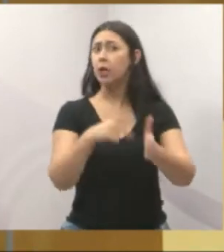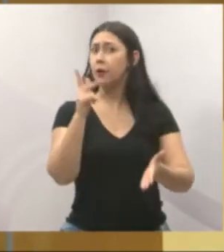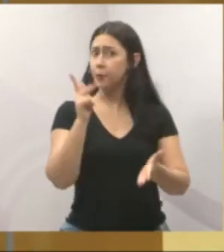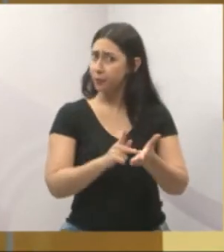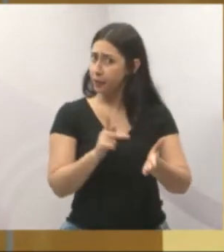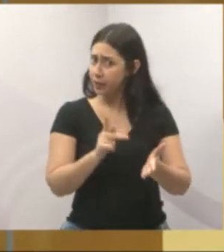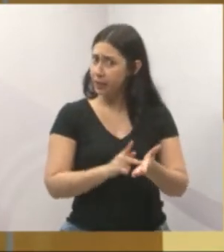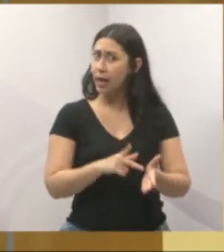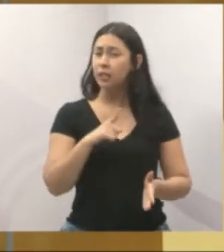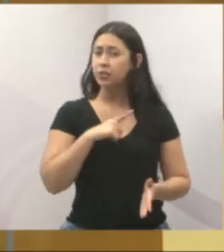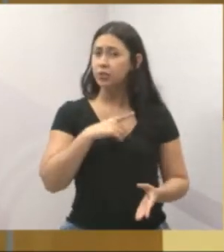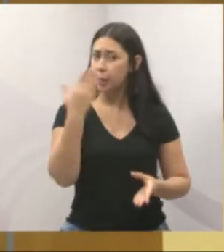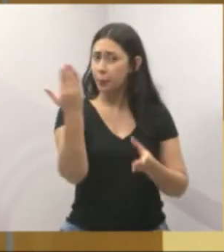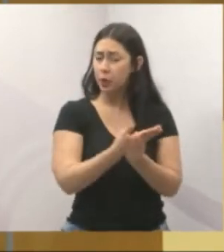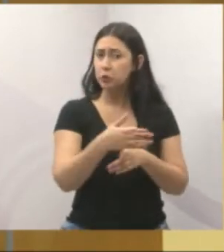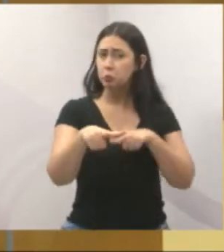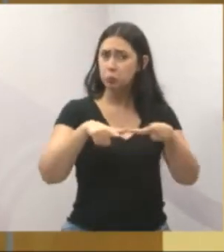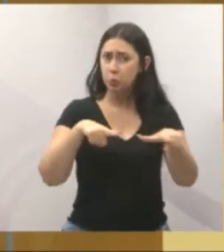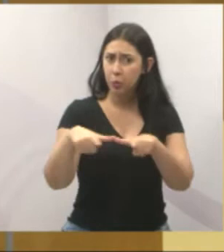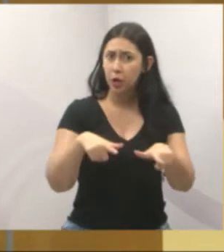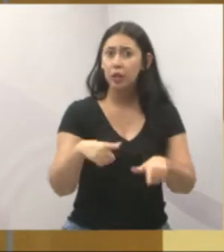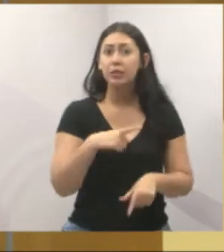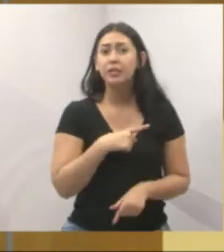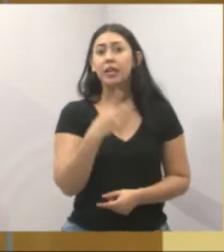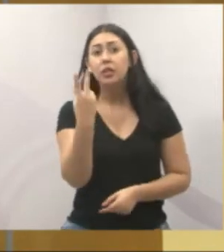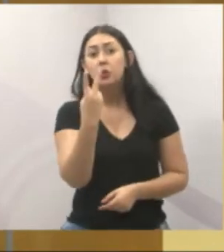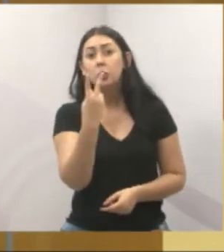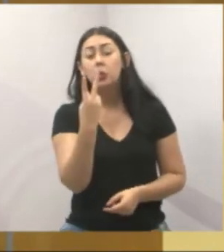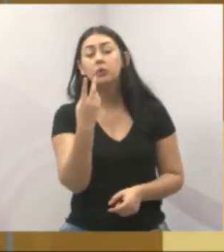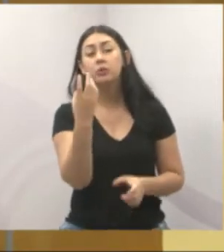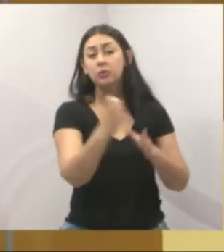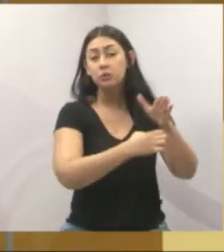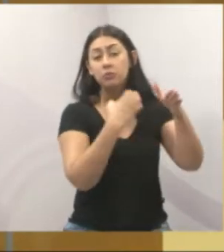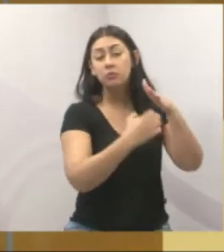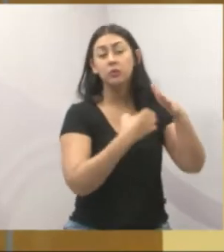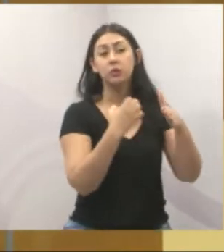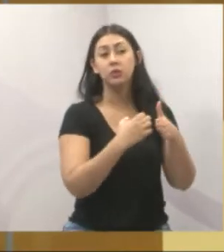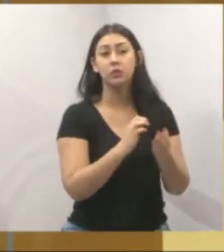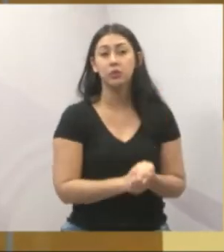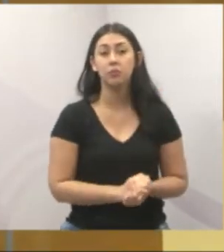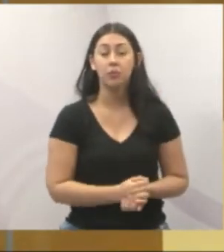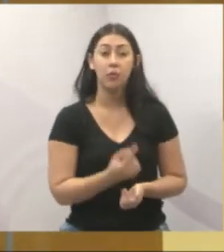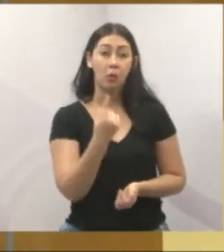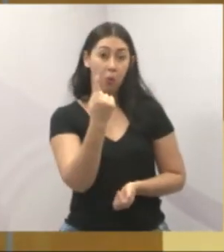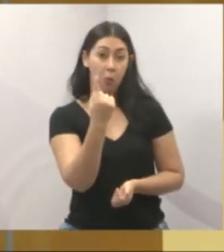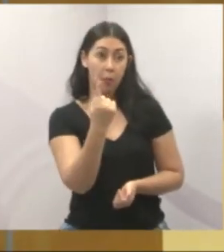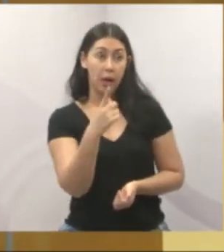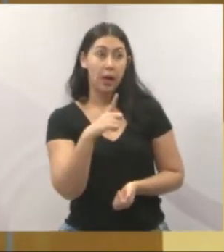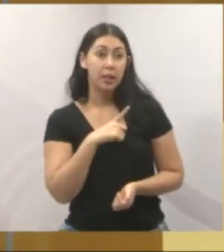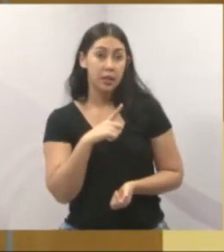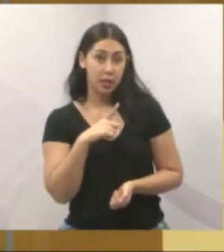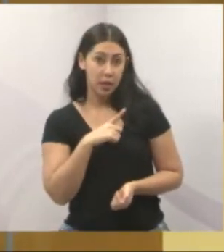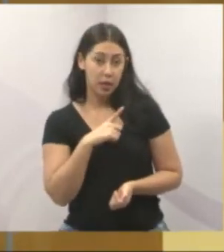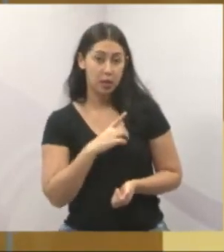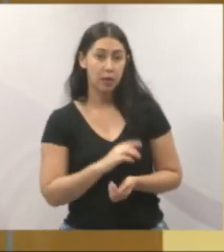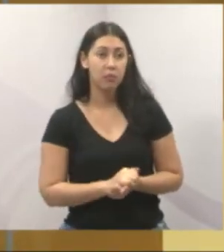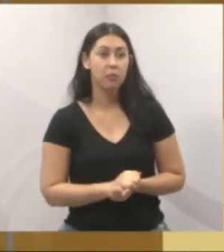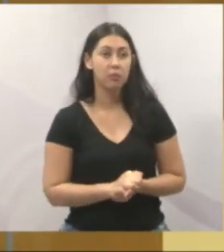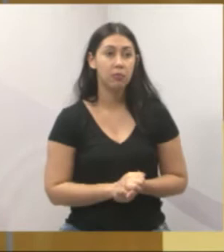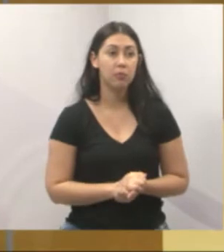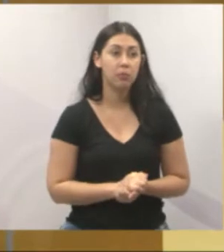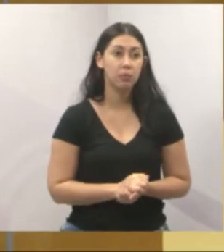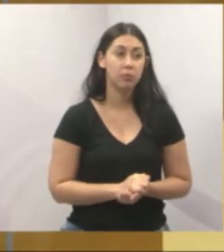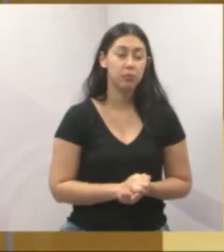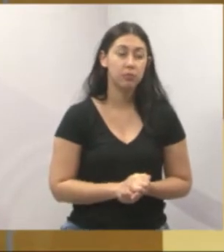trabalhista. Foram 2 empresas. E dentre essas 2 empresas, uma tem no quadro societário